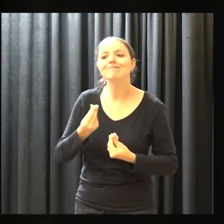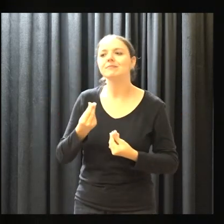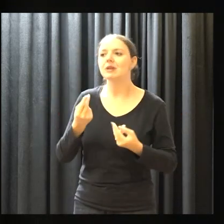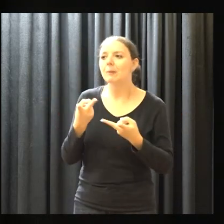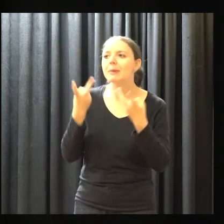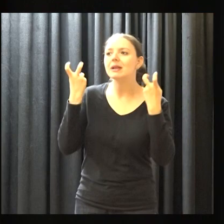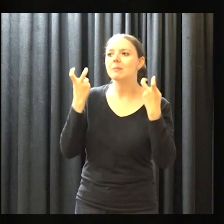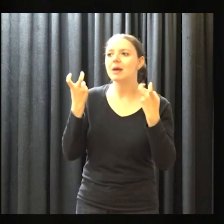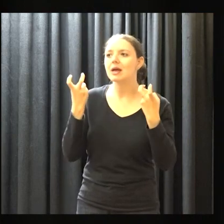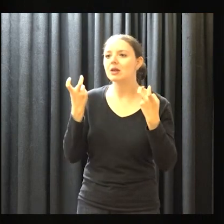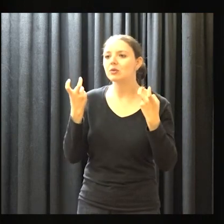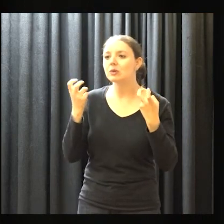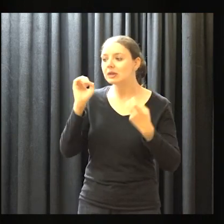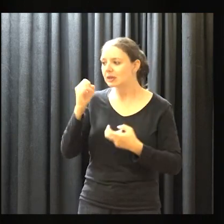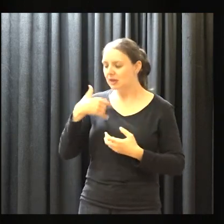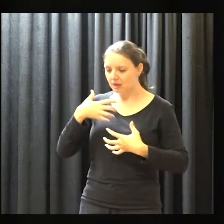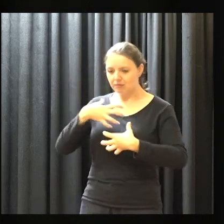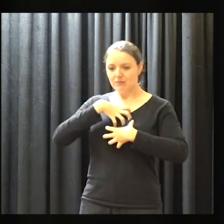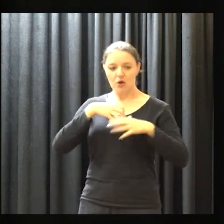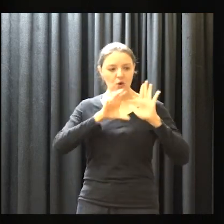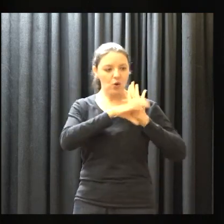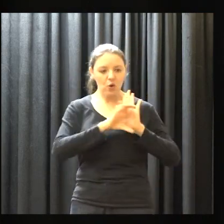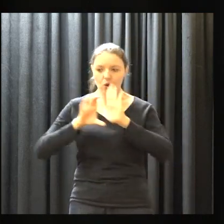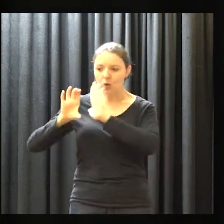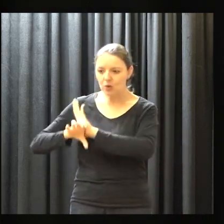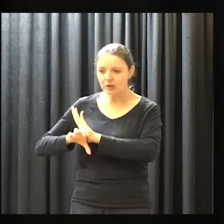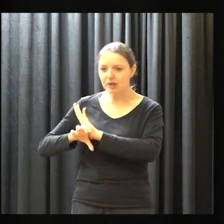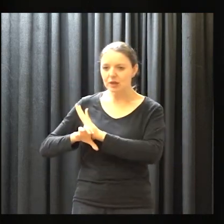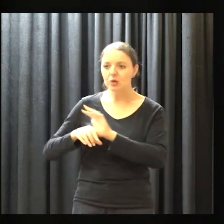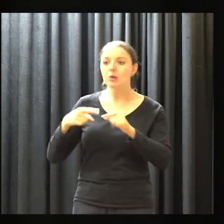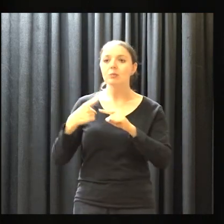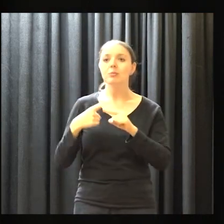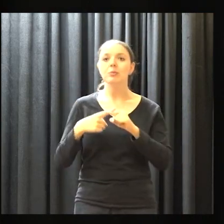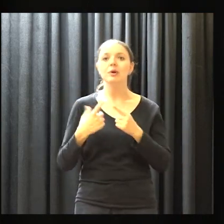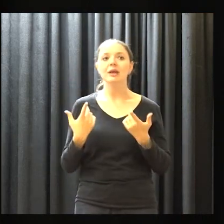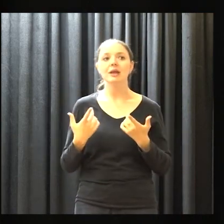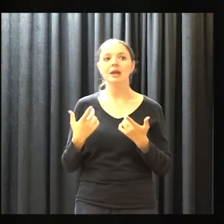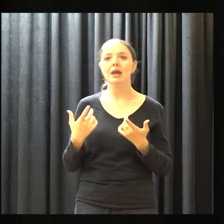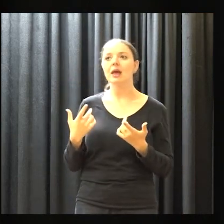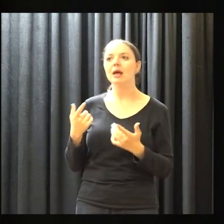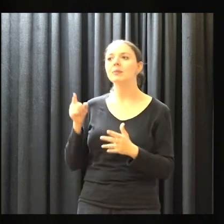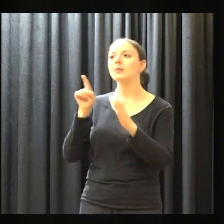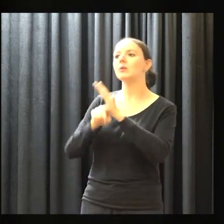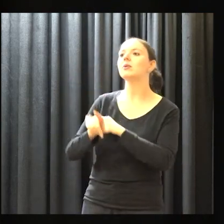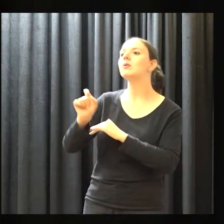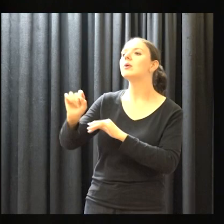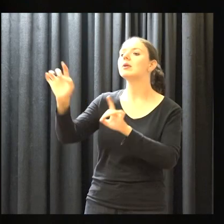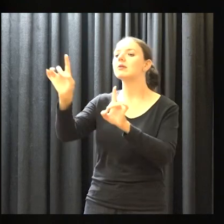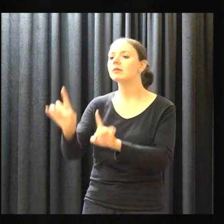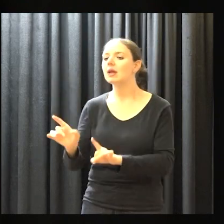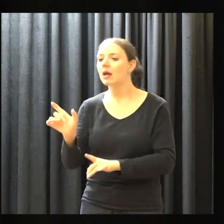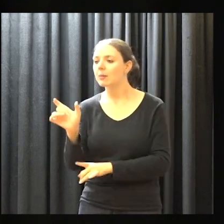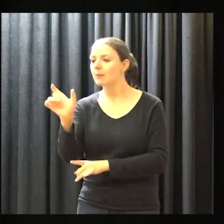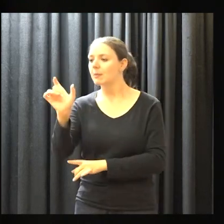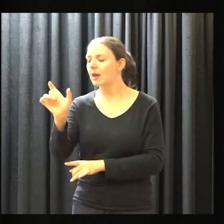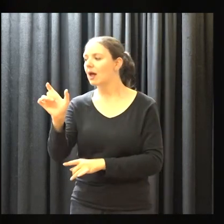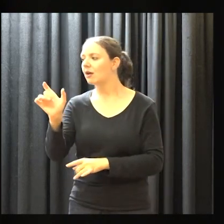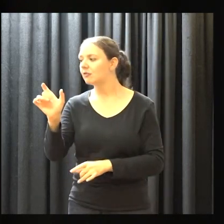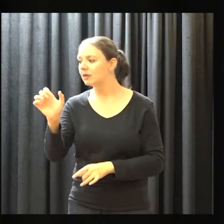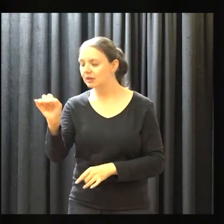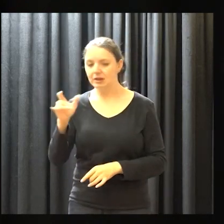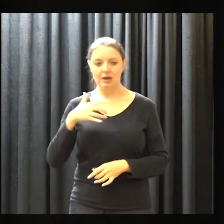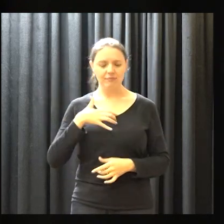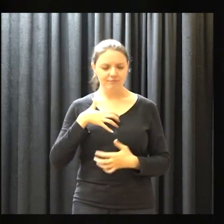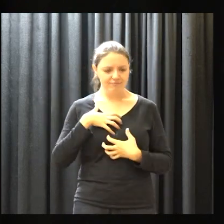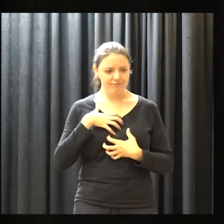a gente tem uma concepção, a própria palavra deficiência, se a gente for analisar a preenchência